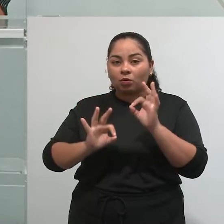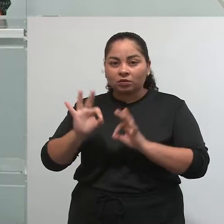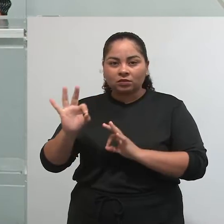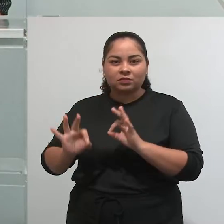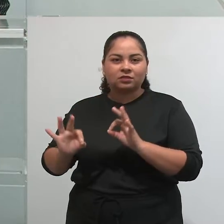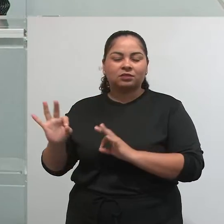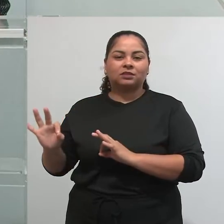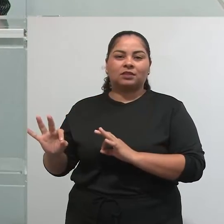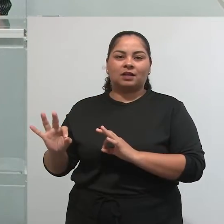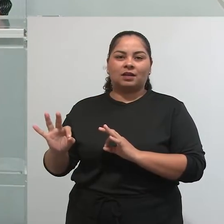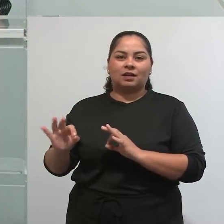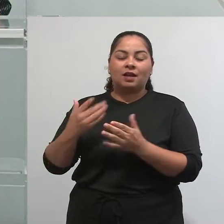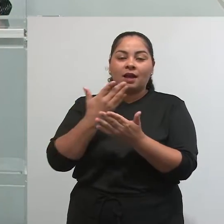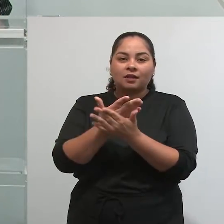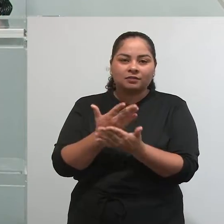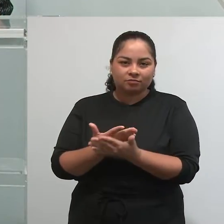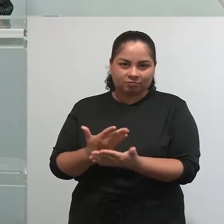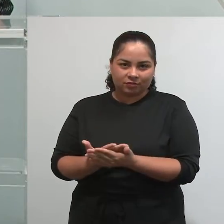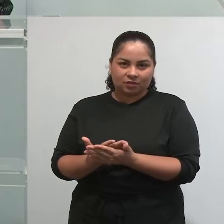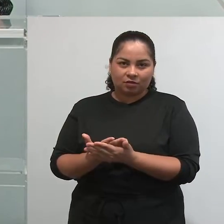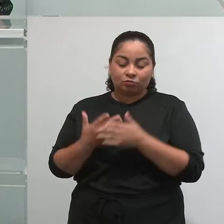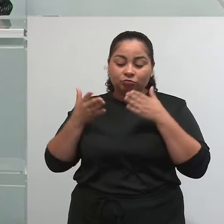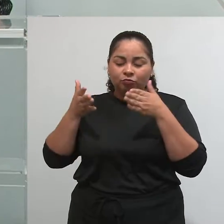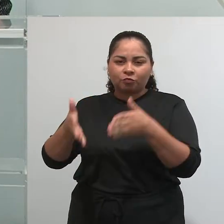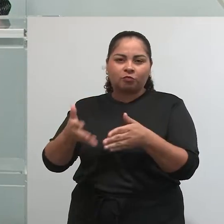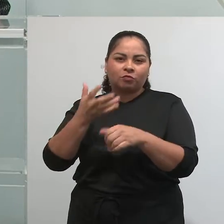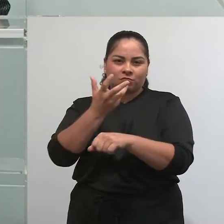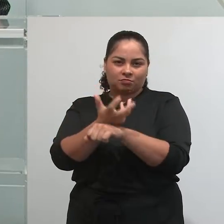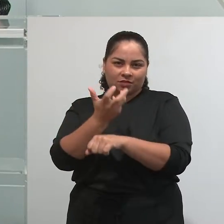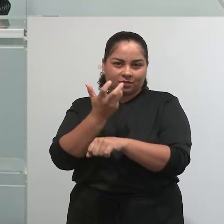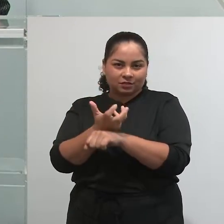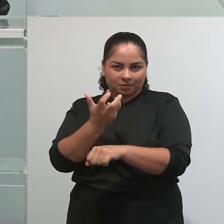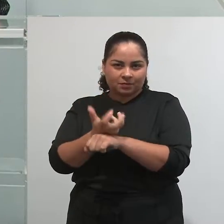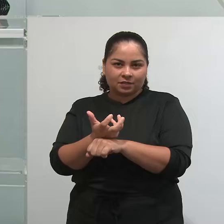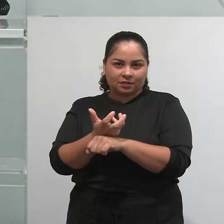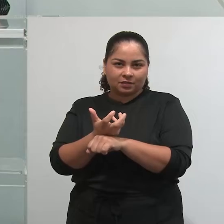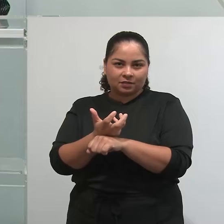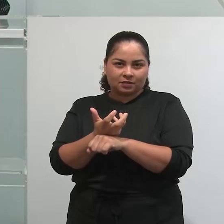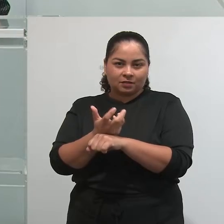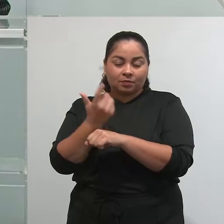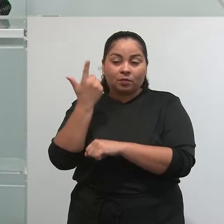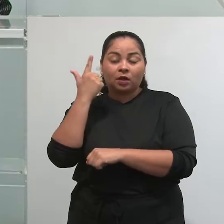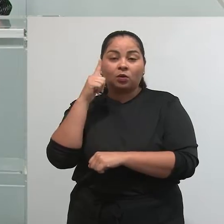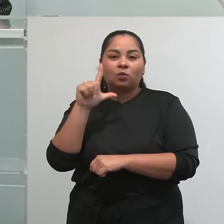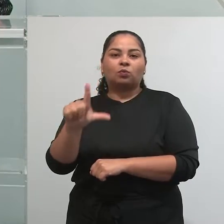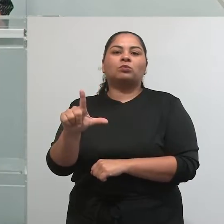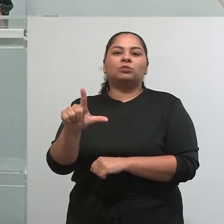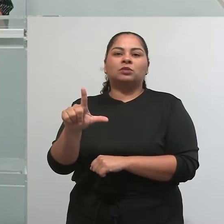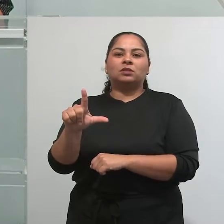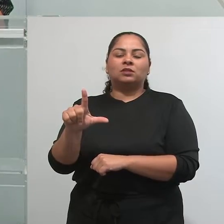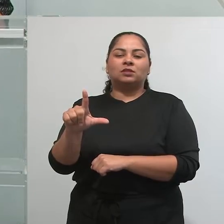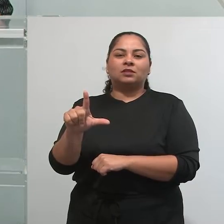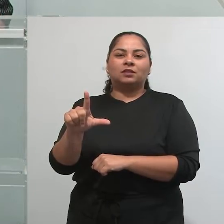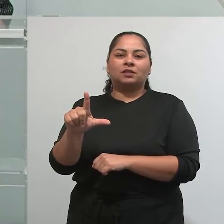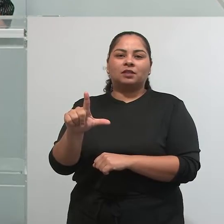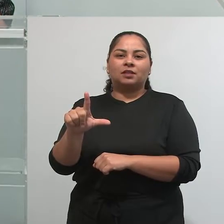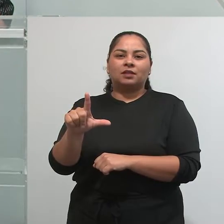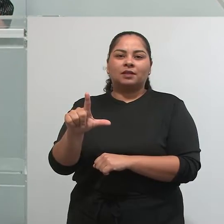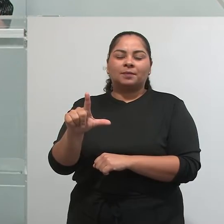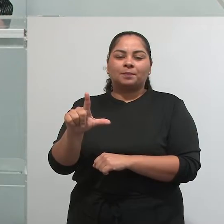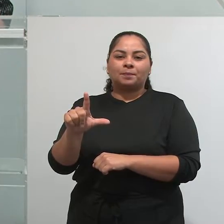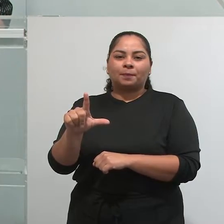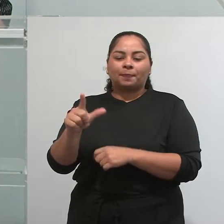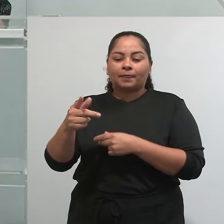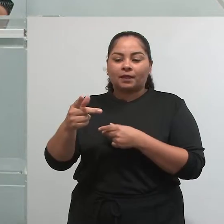leve em consideração o seu cronograma de aulas referente a essa disciplina, tá bom? Para que você consiga aplicar o